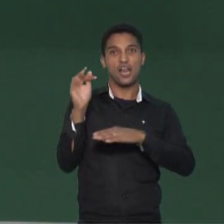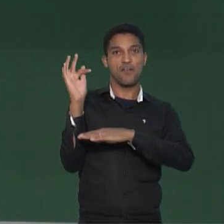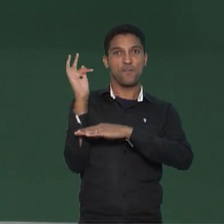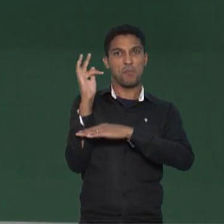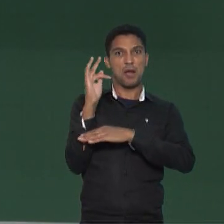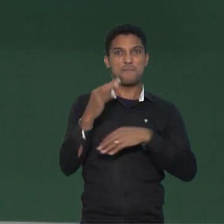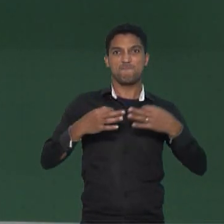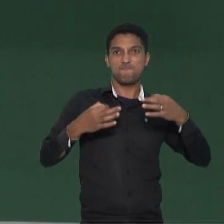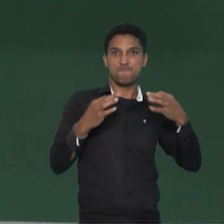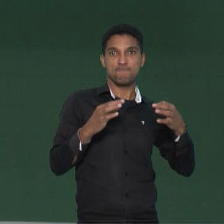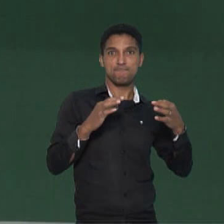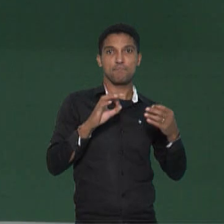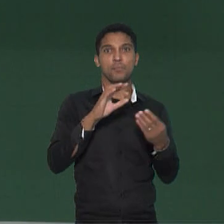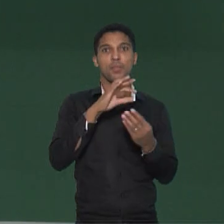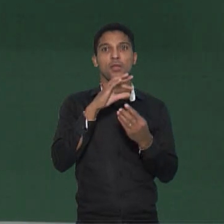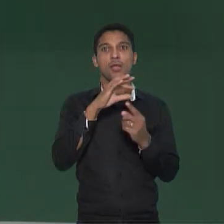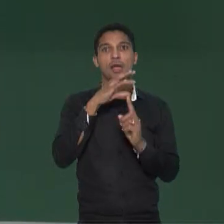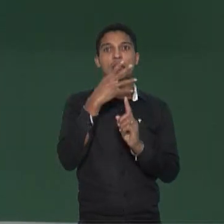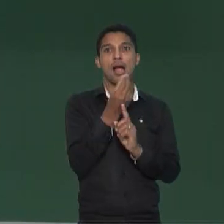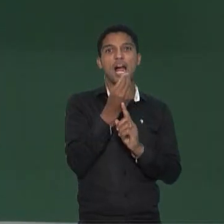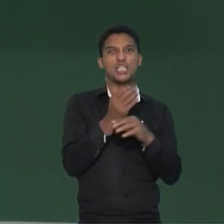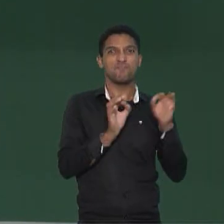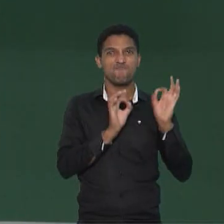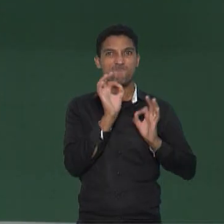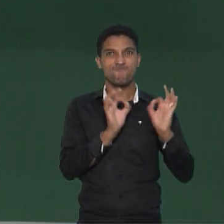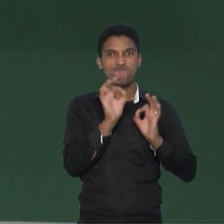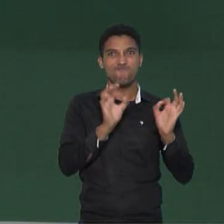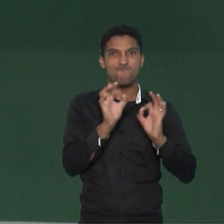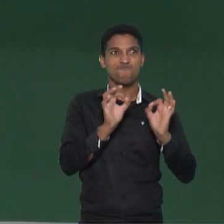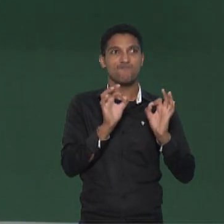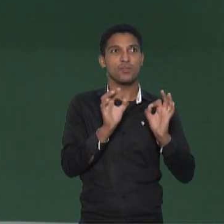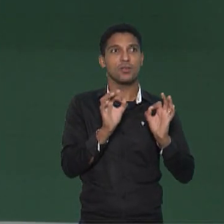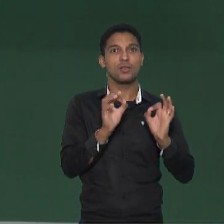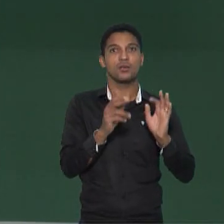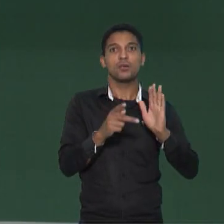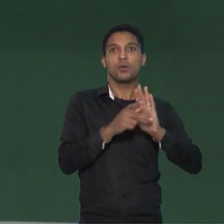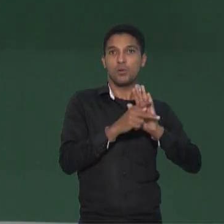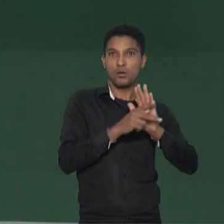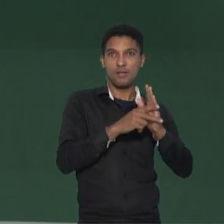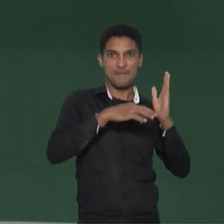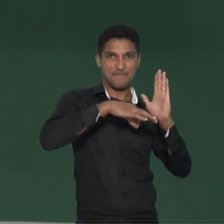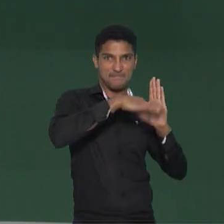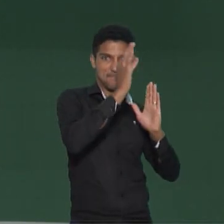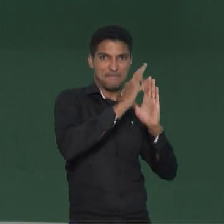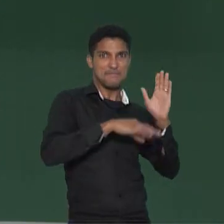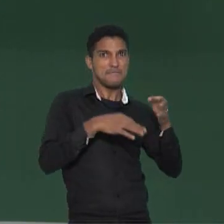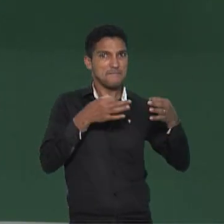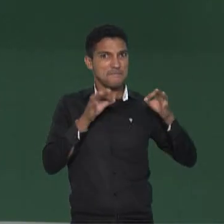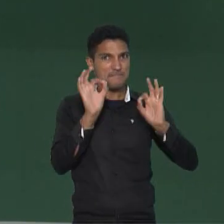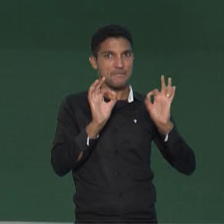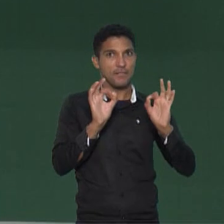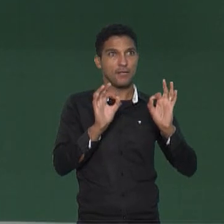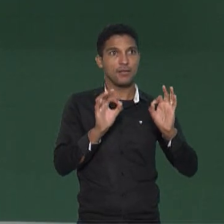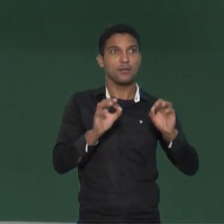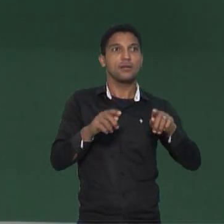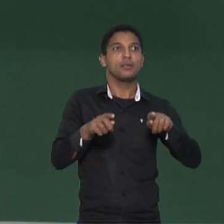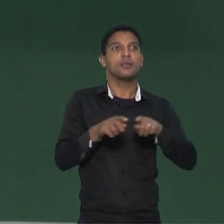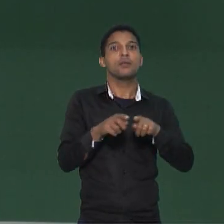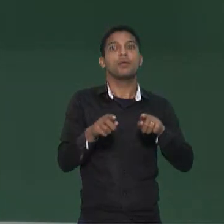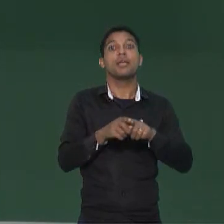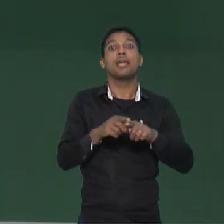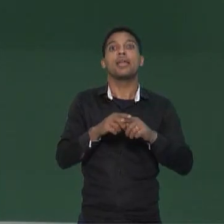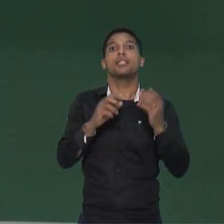gostava da coisa muito bem organizada, ele primava pela organização. Fisionomista da